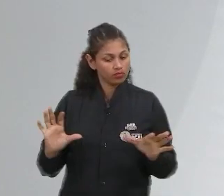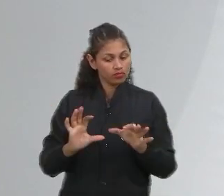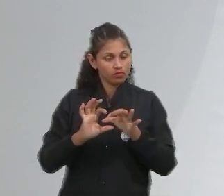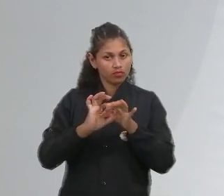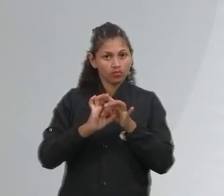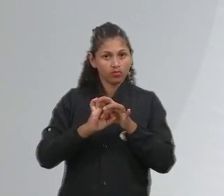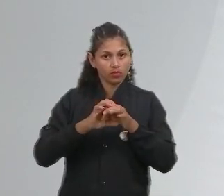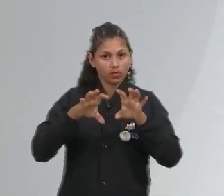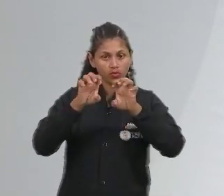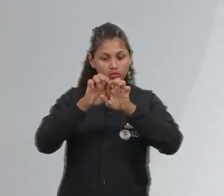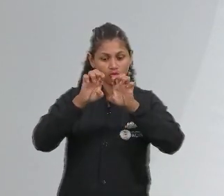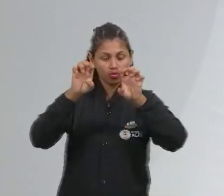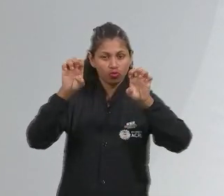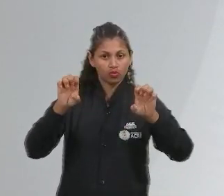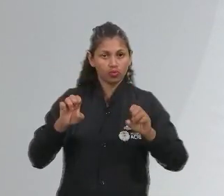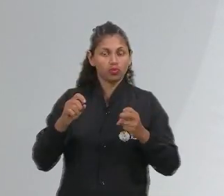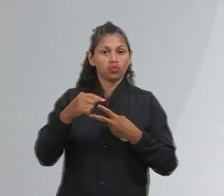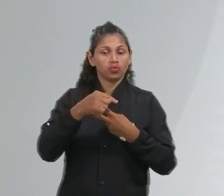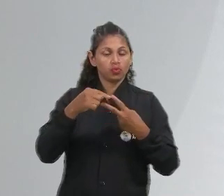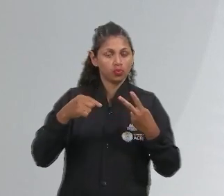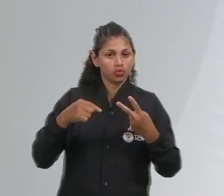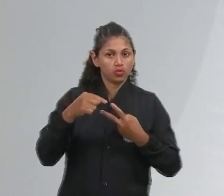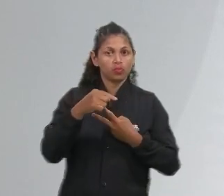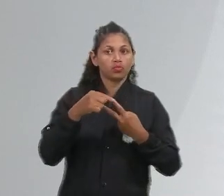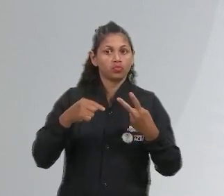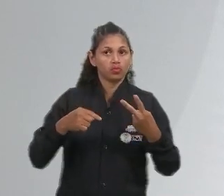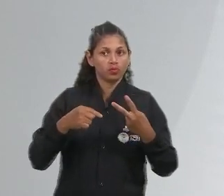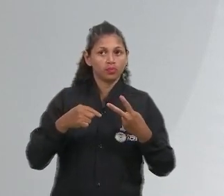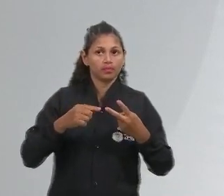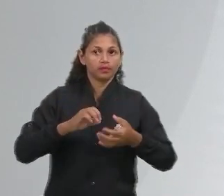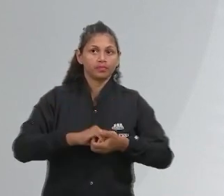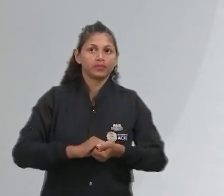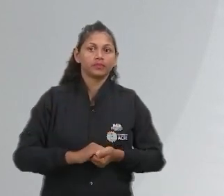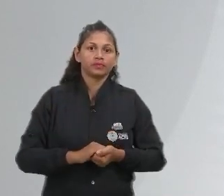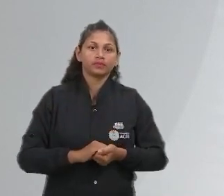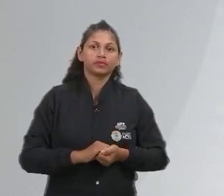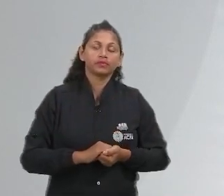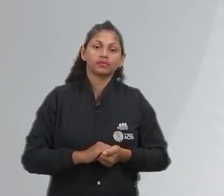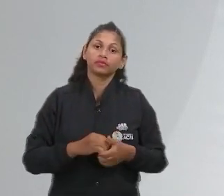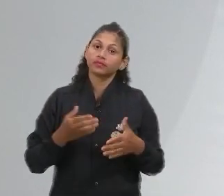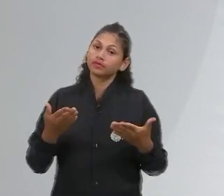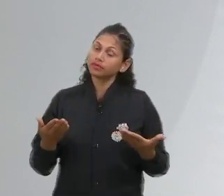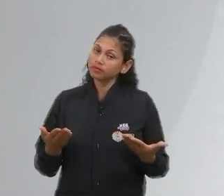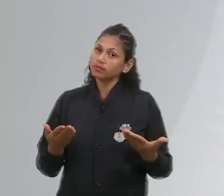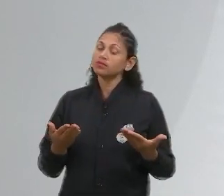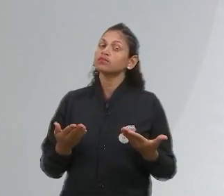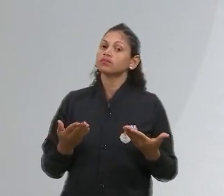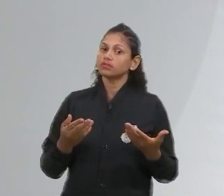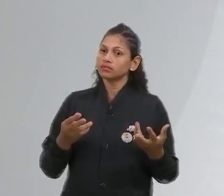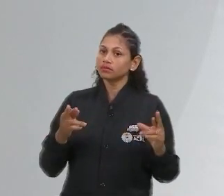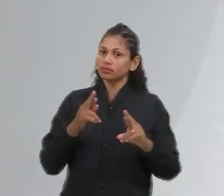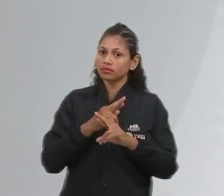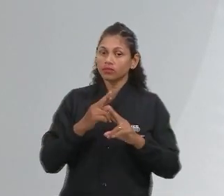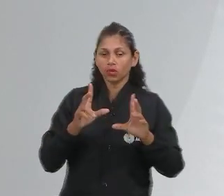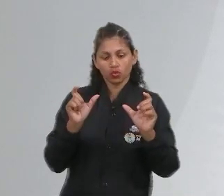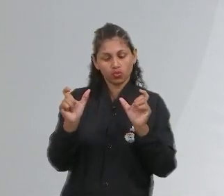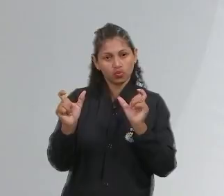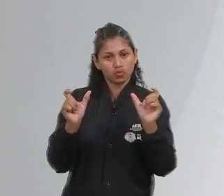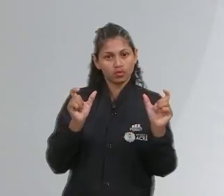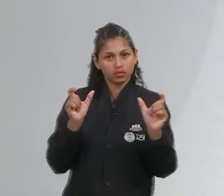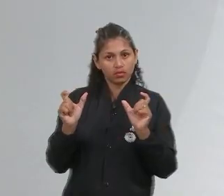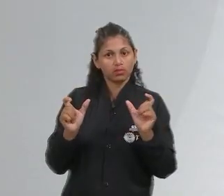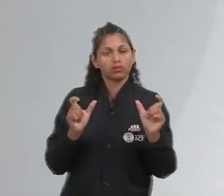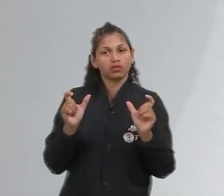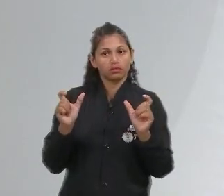duas estruturas, tanto da carbonila como da hidroxila. Então é através desses três termos aí. Se